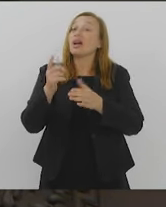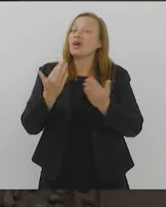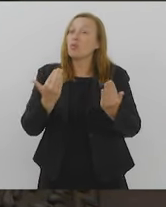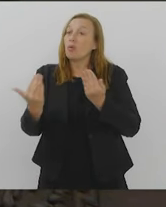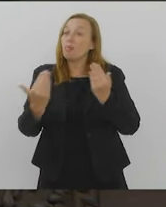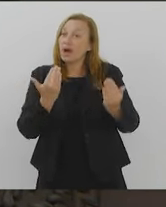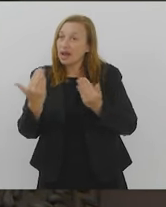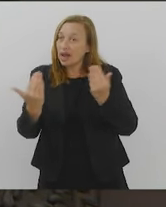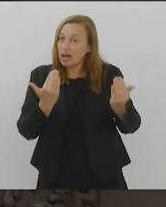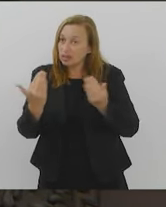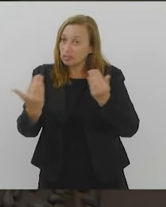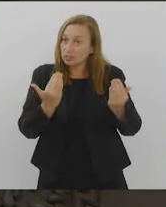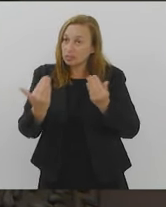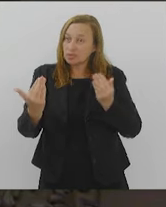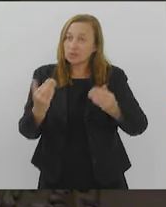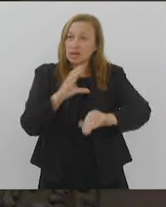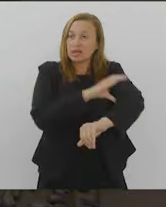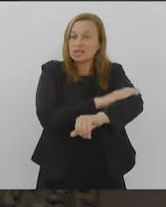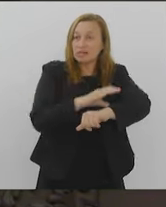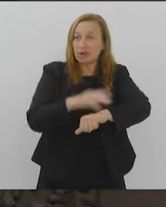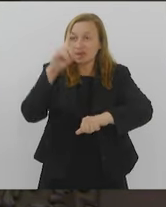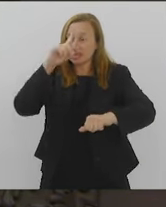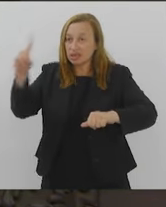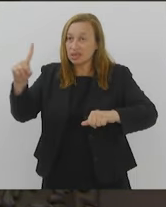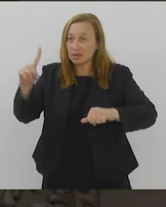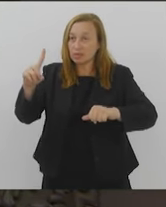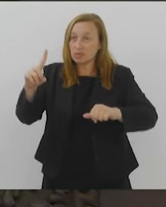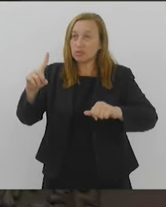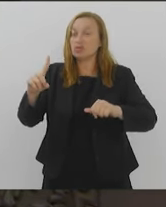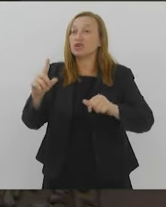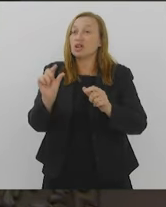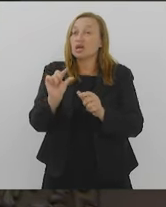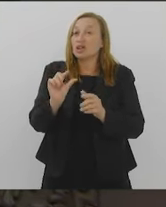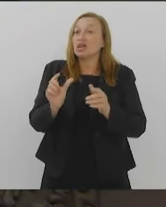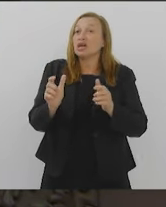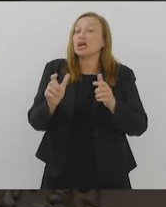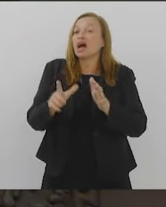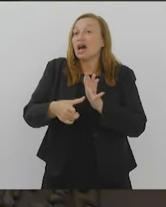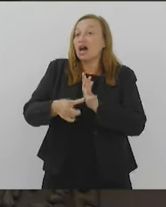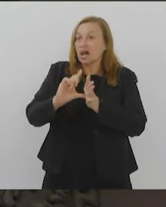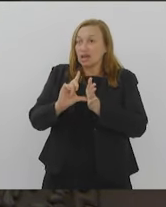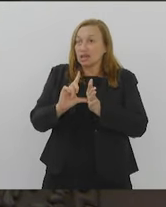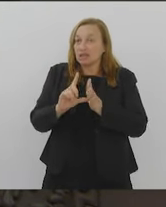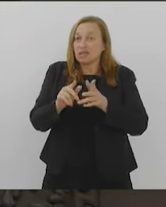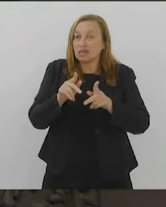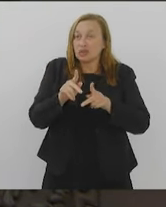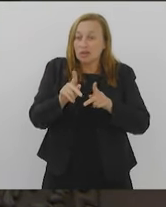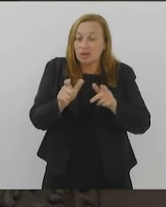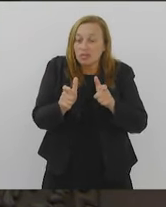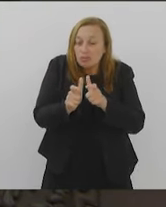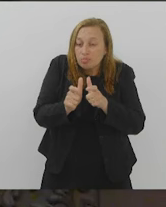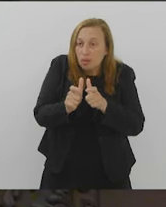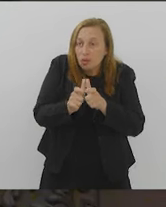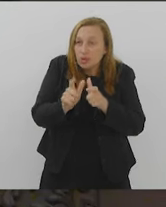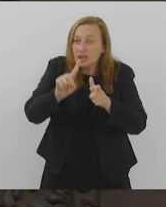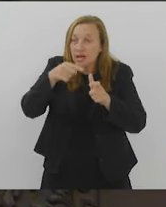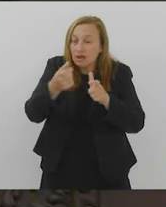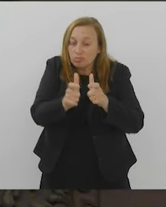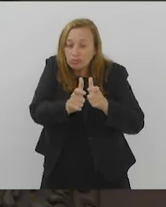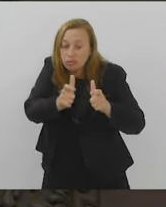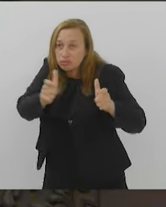dois missionários se tornou o maior movimento do mundo. E vamos deixar essa oliveira